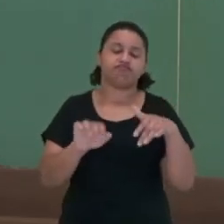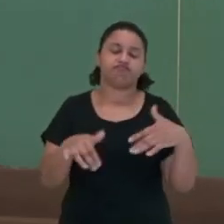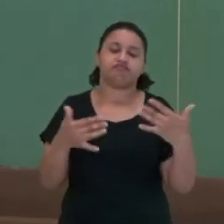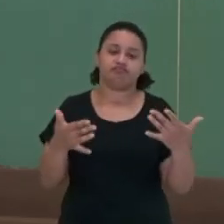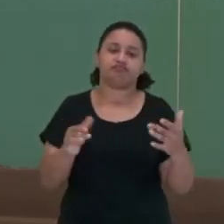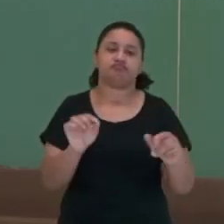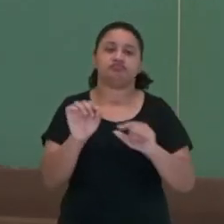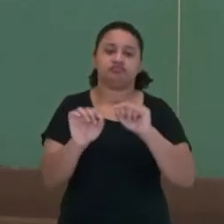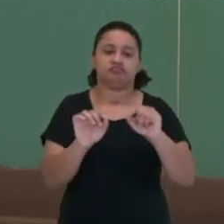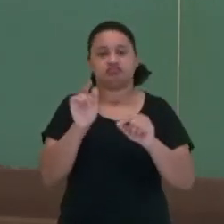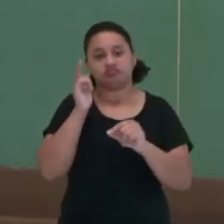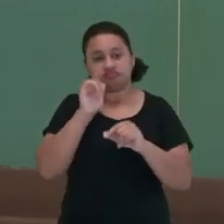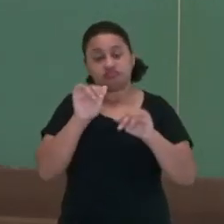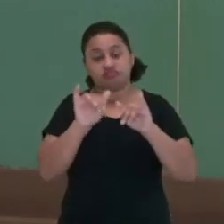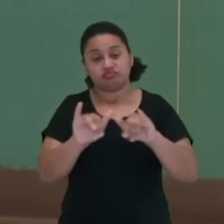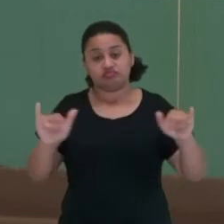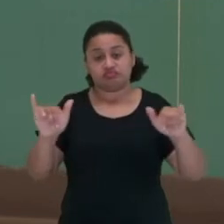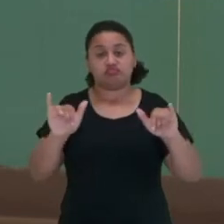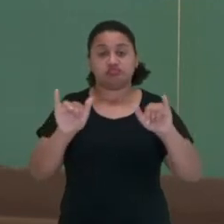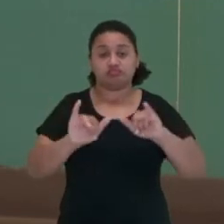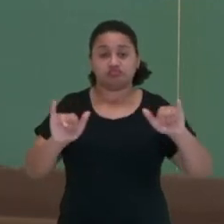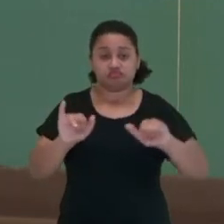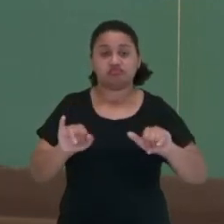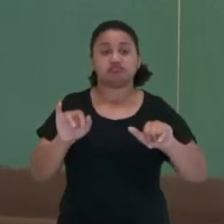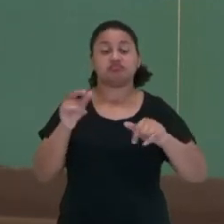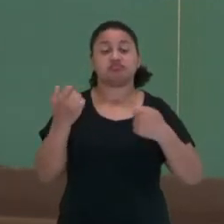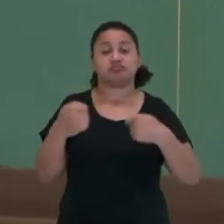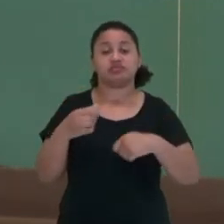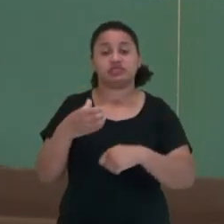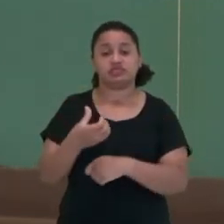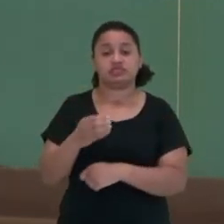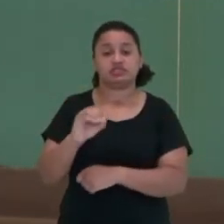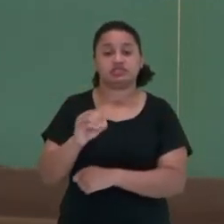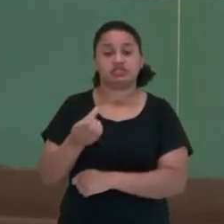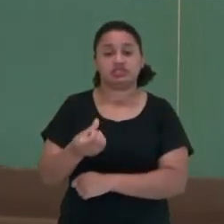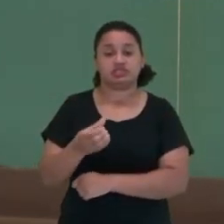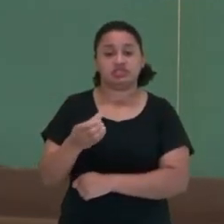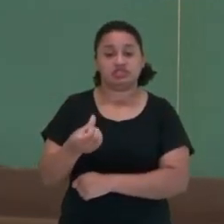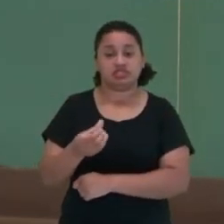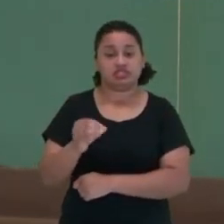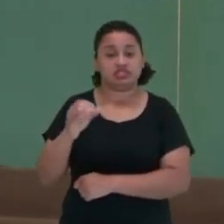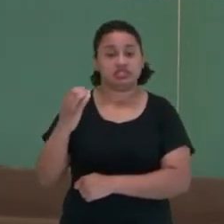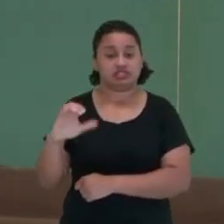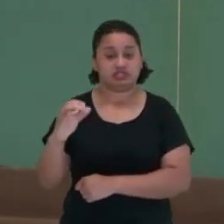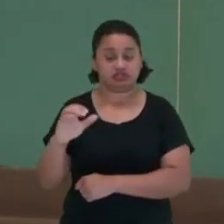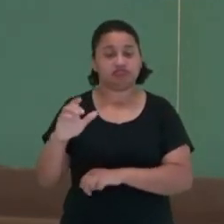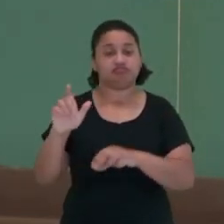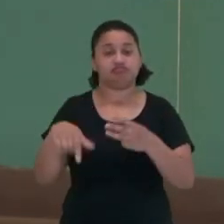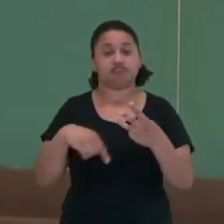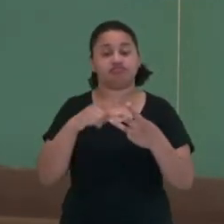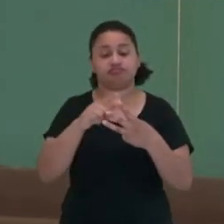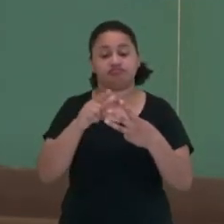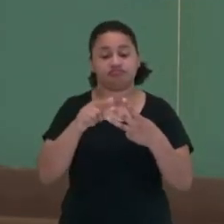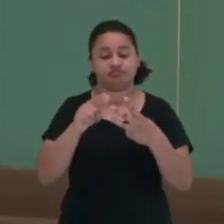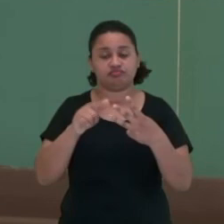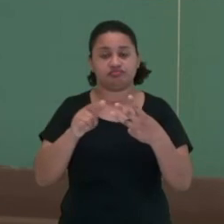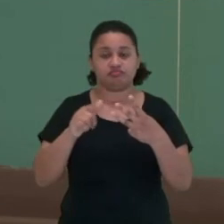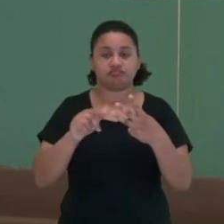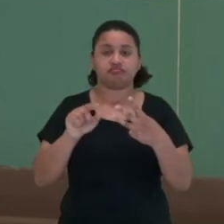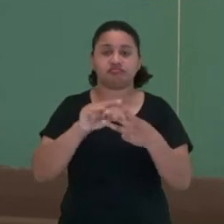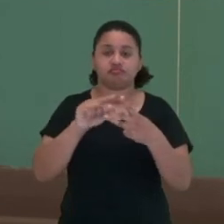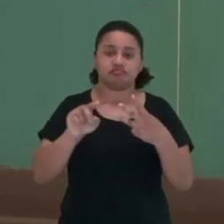seja, um posicionamento por cada peça vai ser de 60 centavos. Ou seja, nós vamos somar os